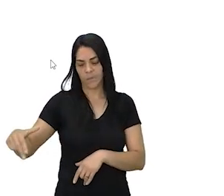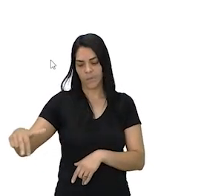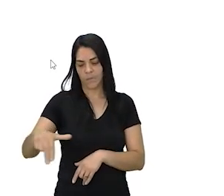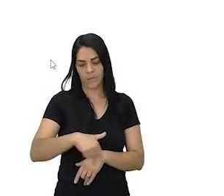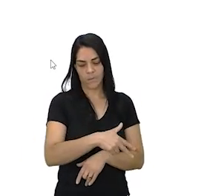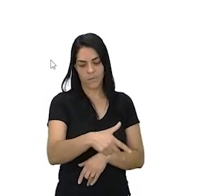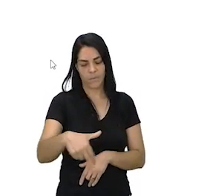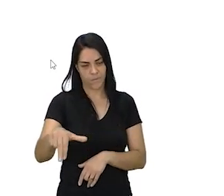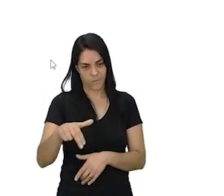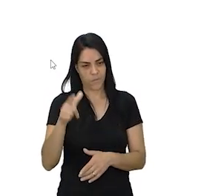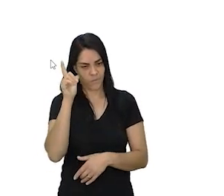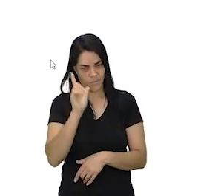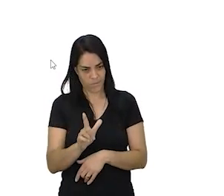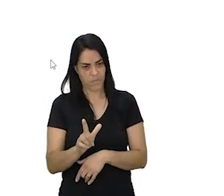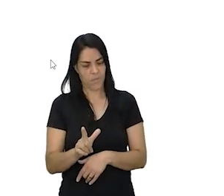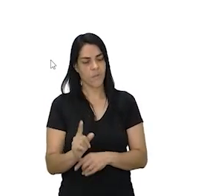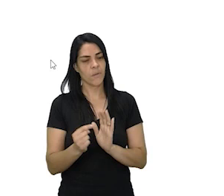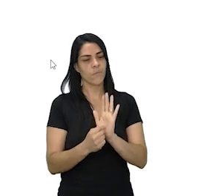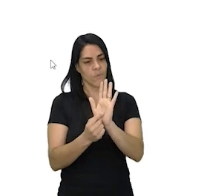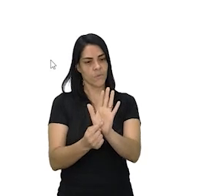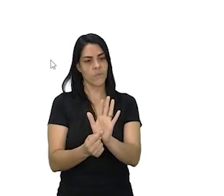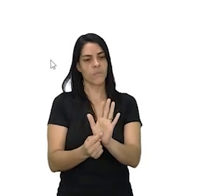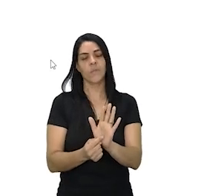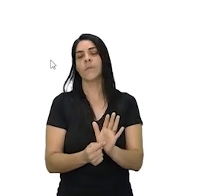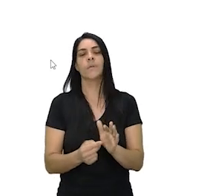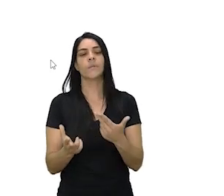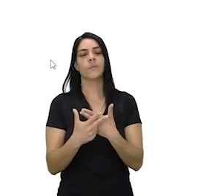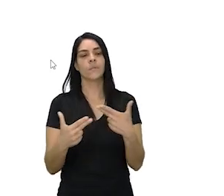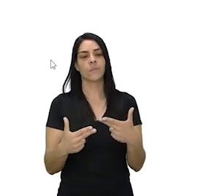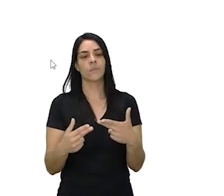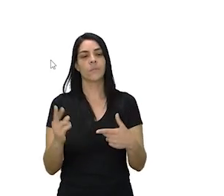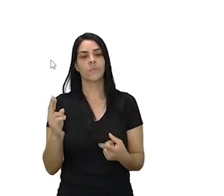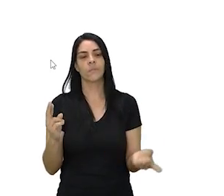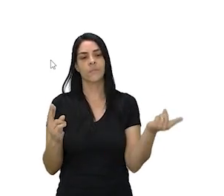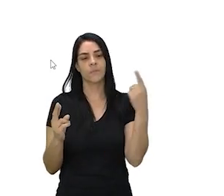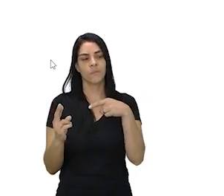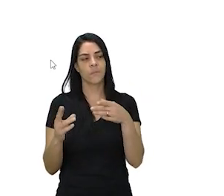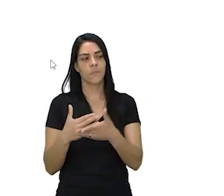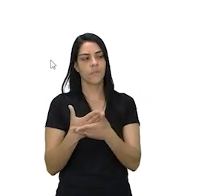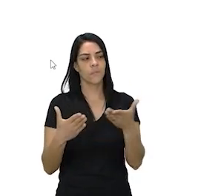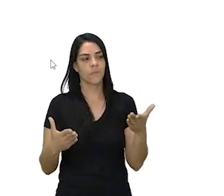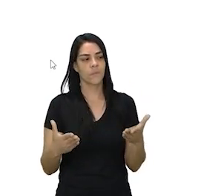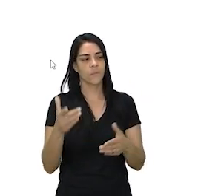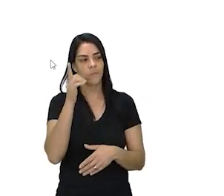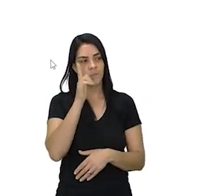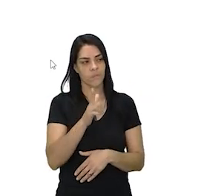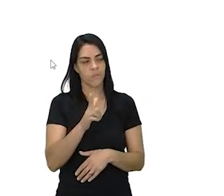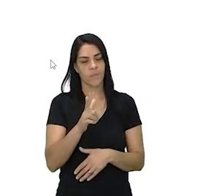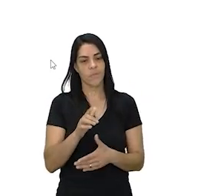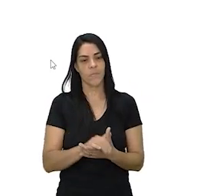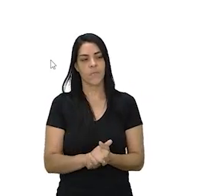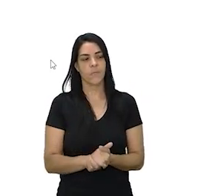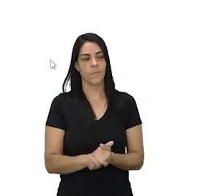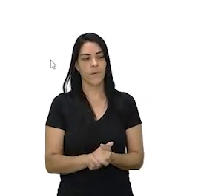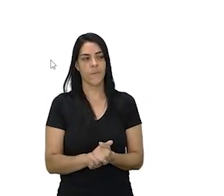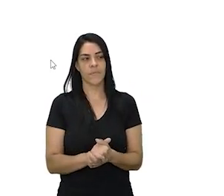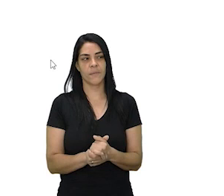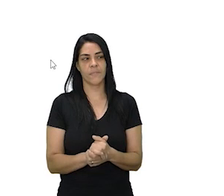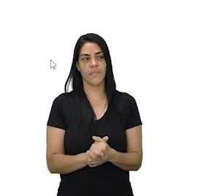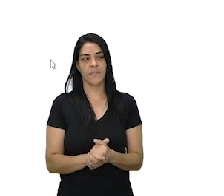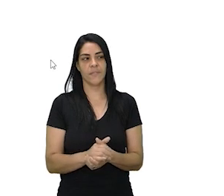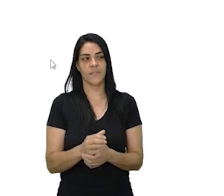que são de referência para a gente poder caminhar. E, no fundo, esse mapa que está aqui, ele